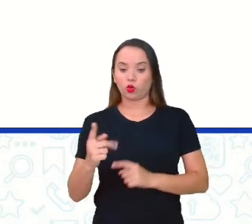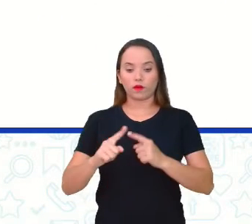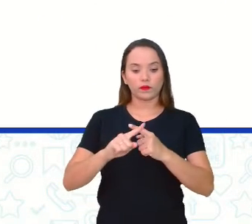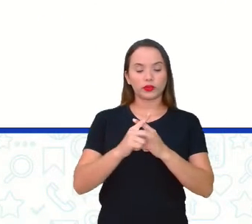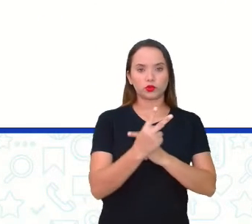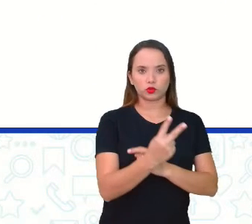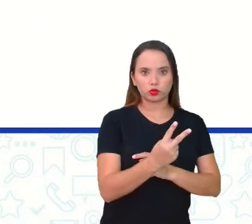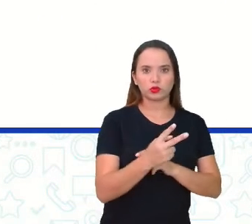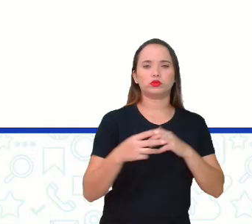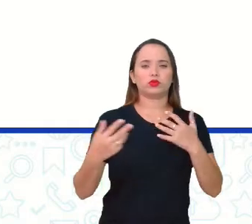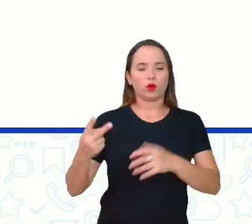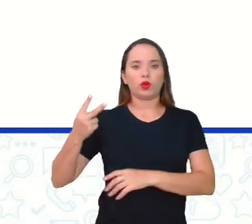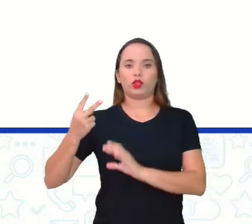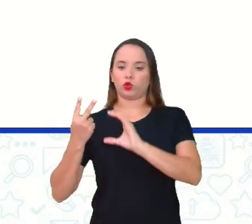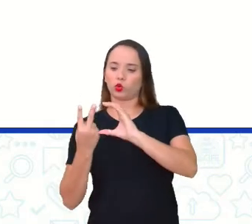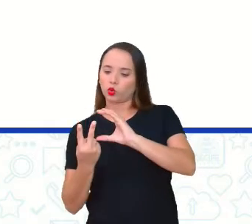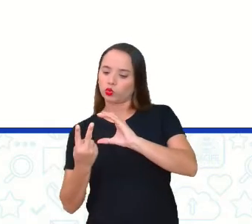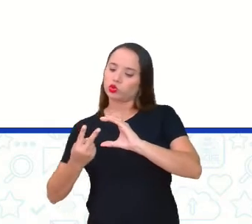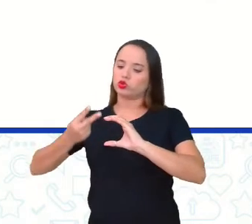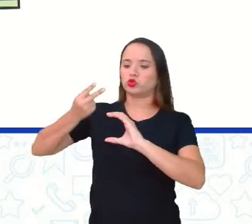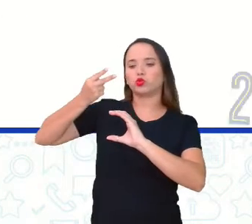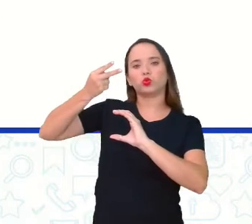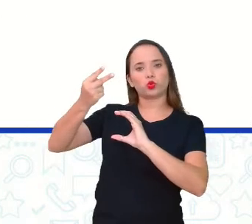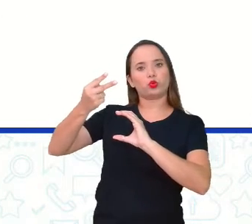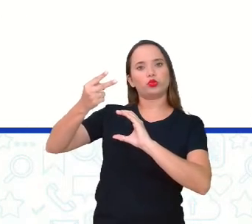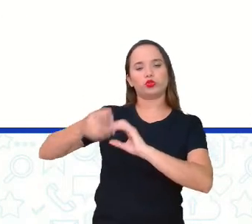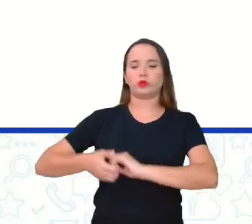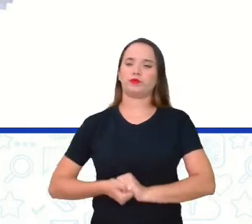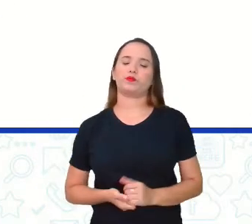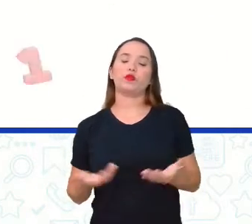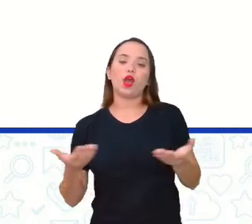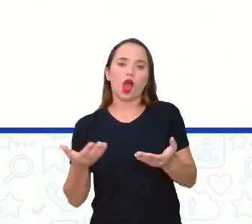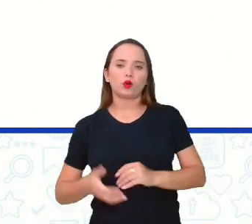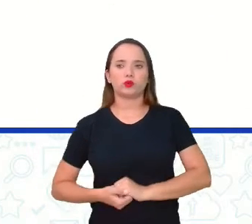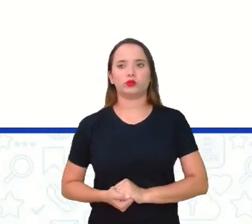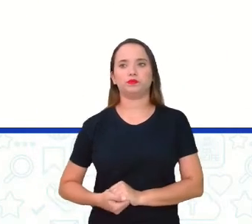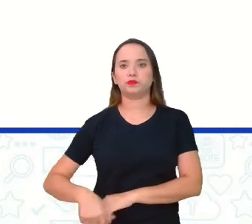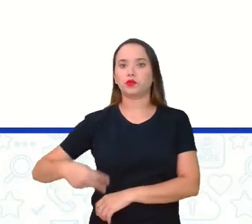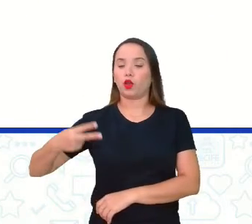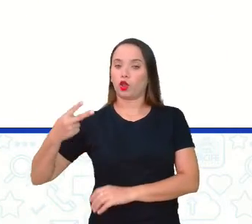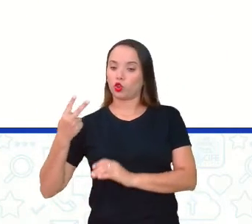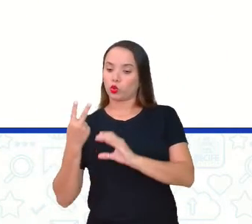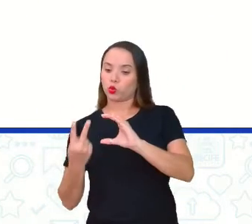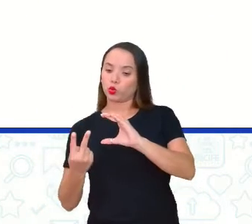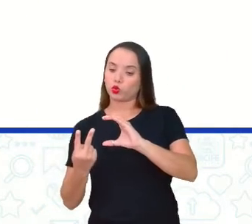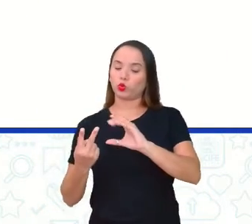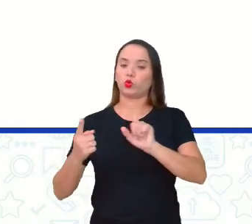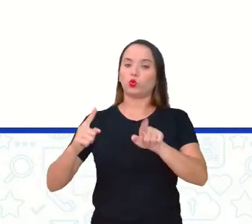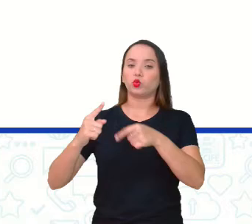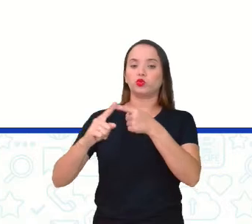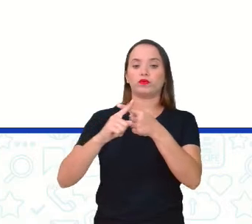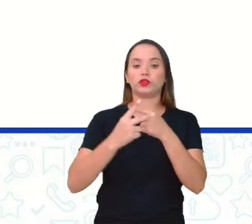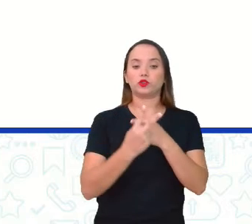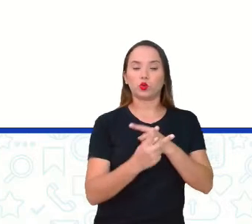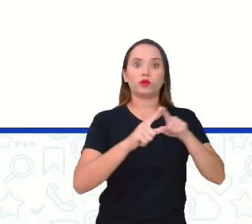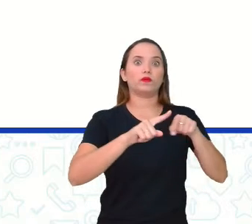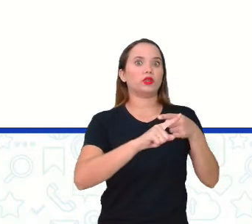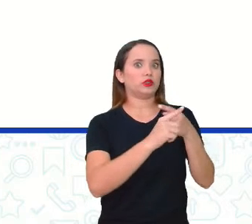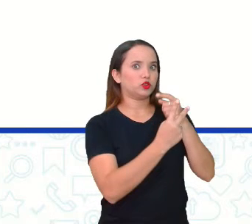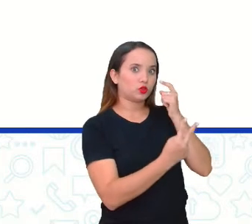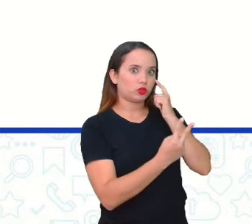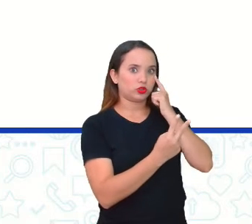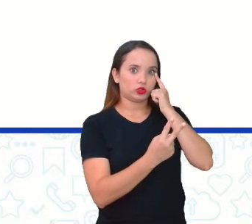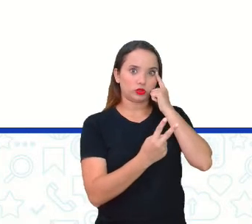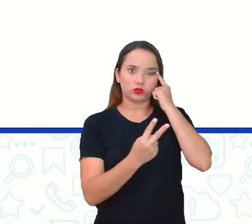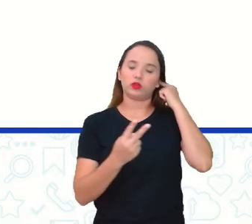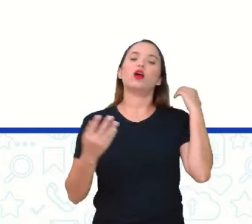que apareceu ali em cima. É o 2. Agora eu tenho 2 multiplicado por 2, multiplicado por 2. Olha